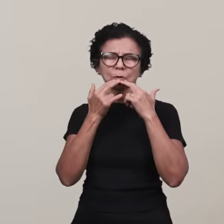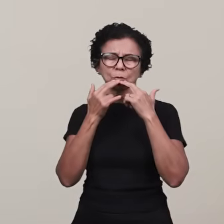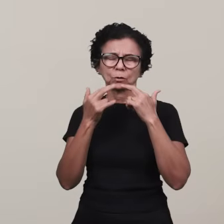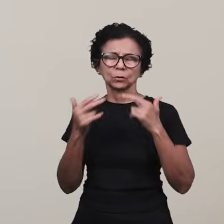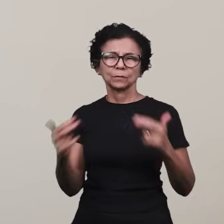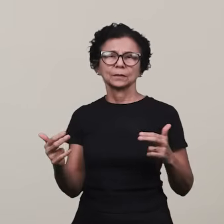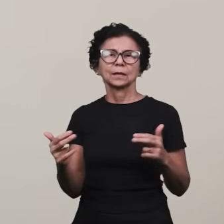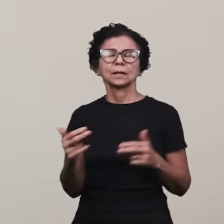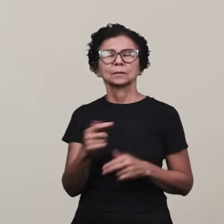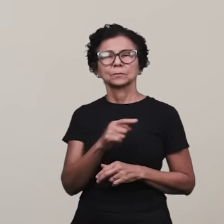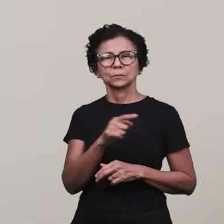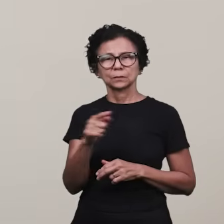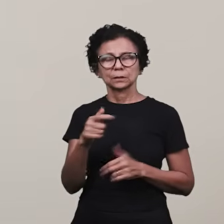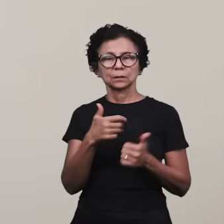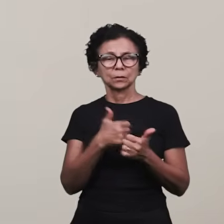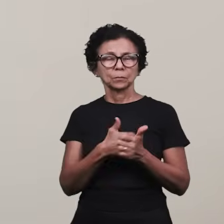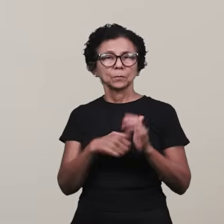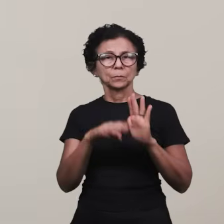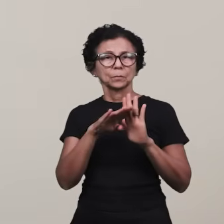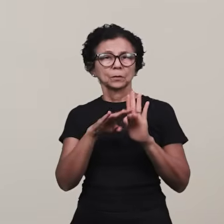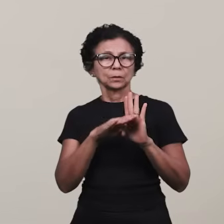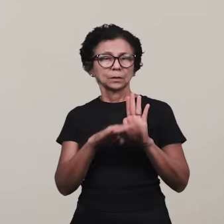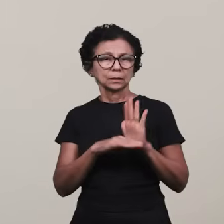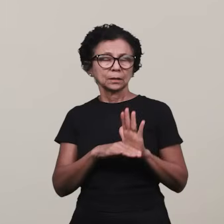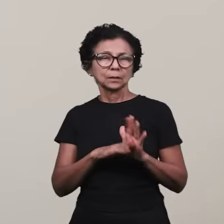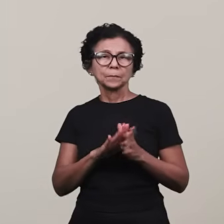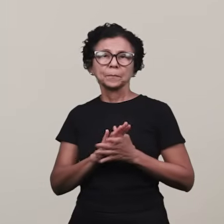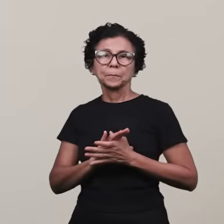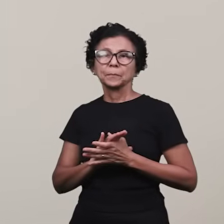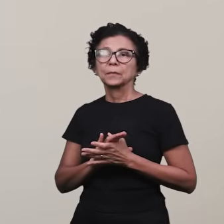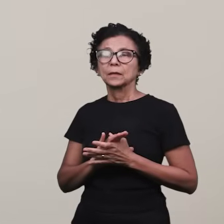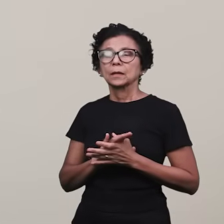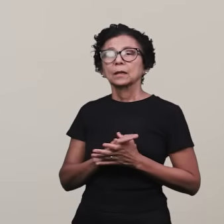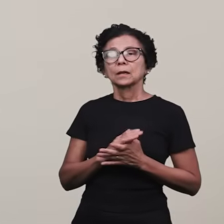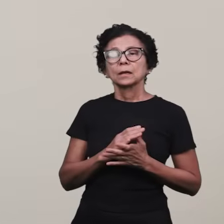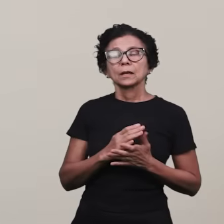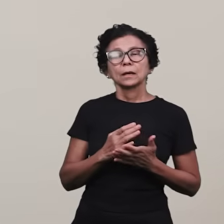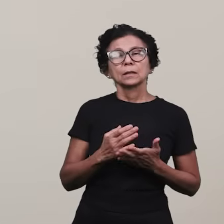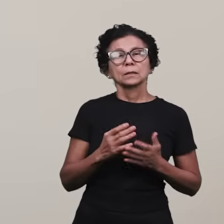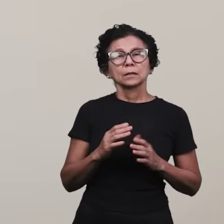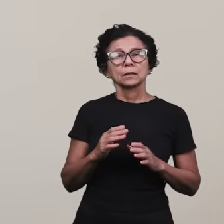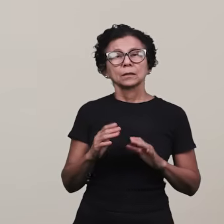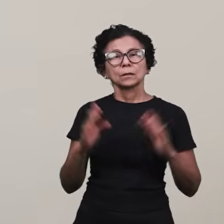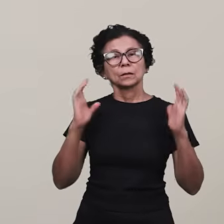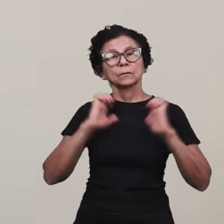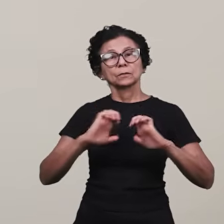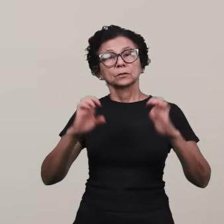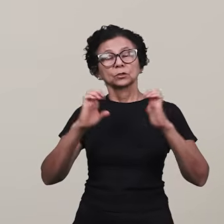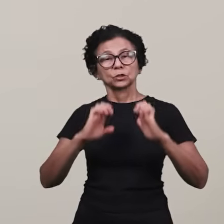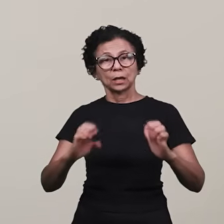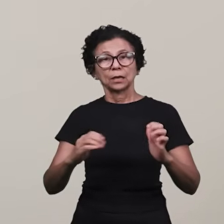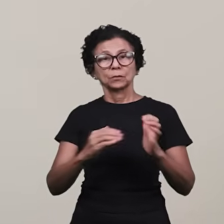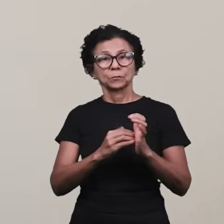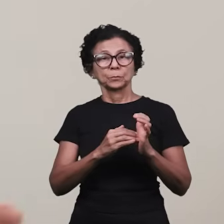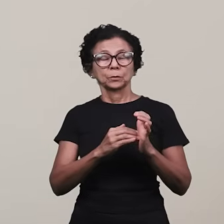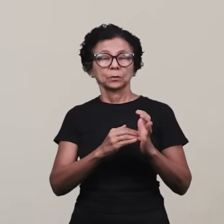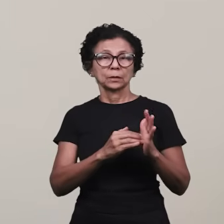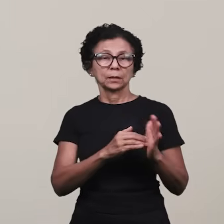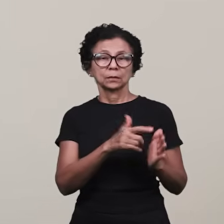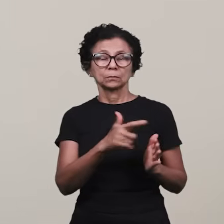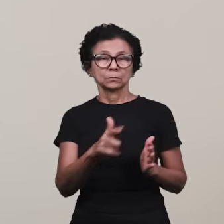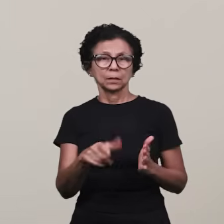bastante novidades aí para os irmãos, para você que nos acompanha. Tivemos o Evangelho Sem Fronteiras dos jovens em